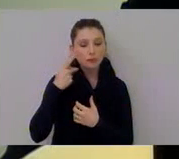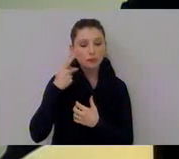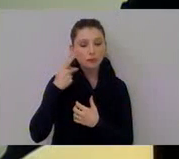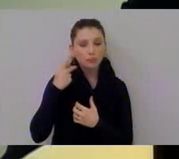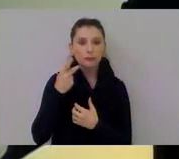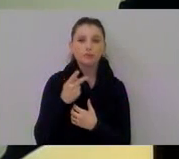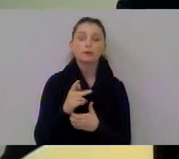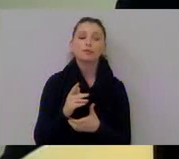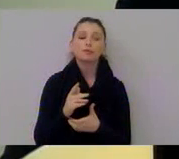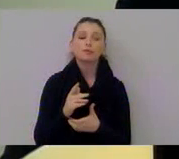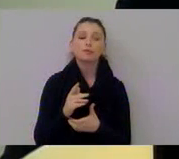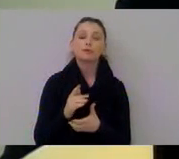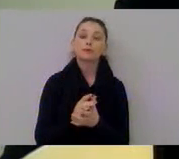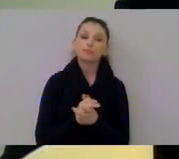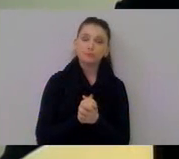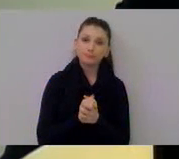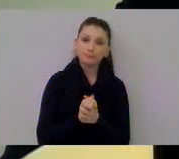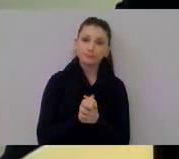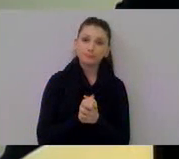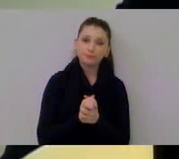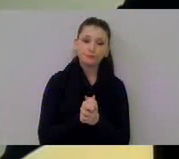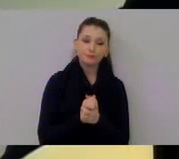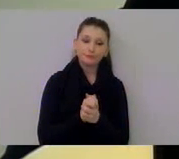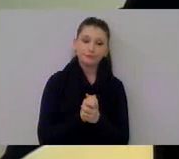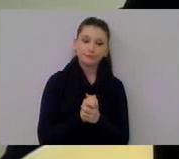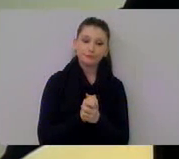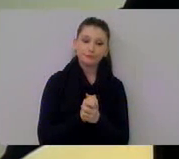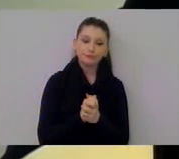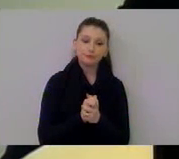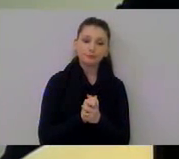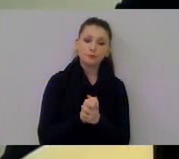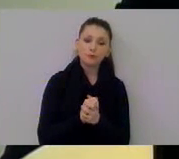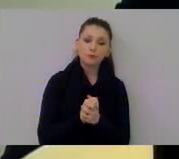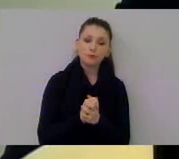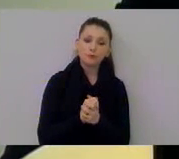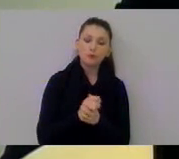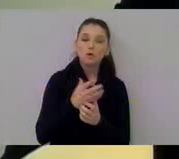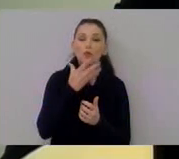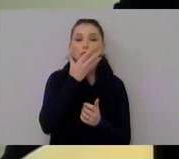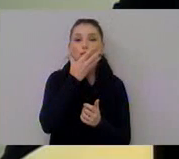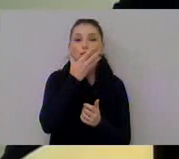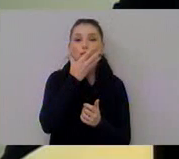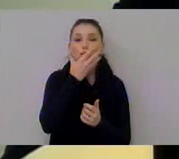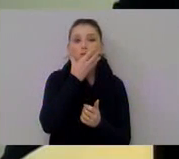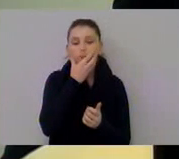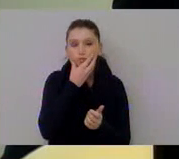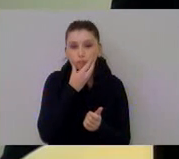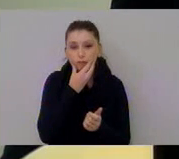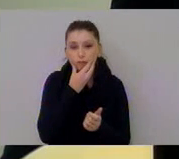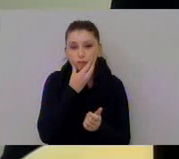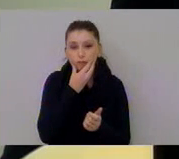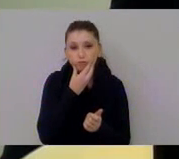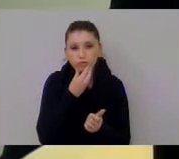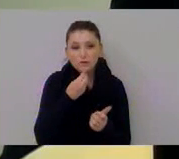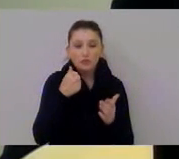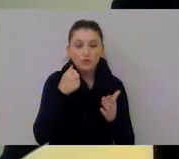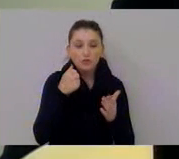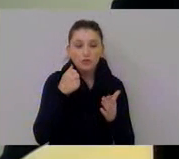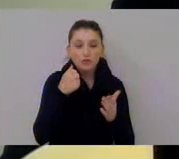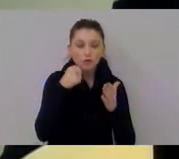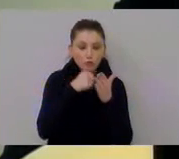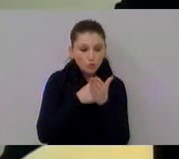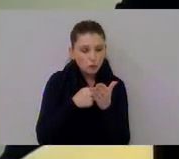um estadista, homem de lutas e